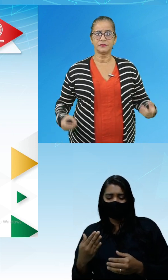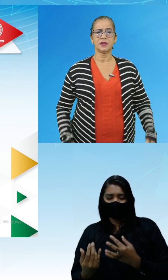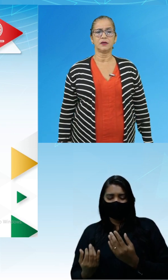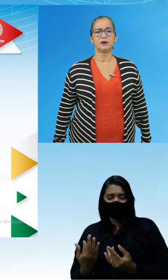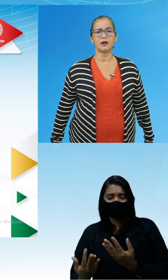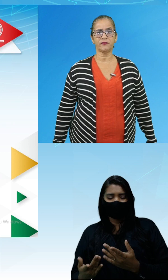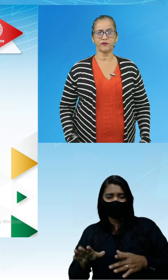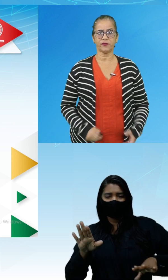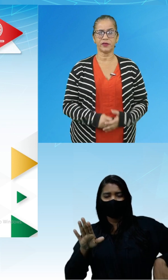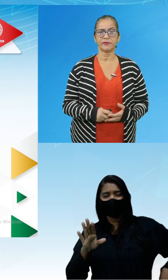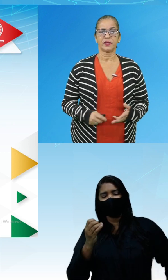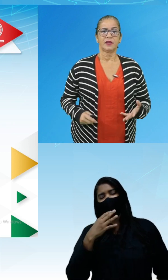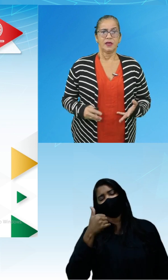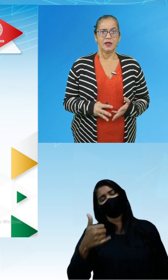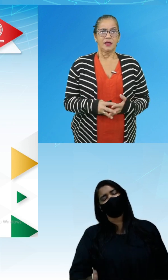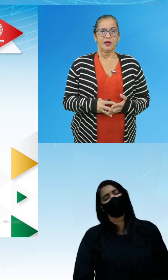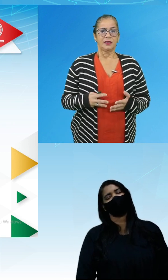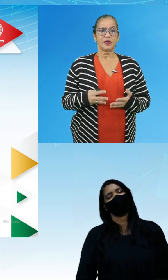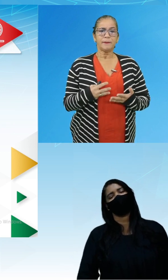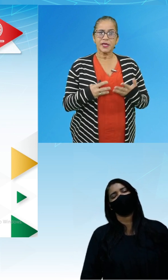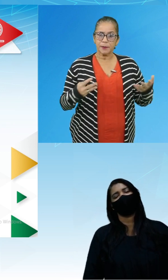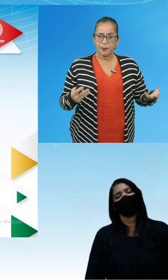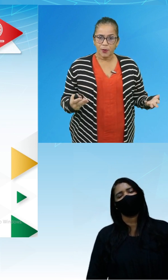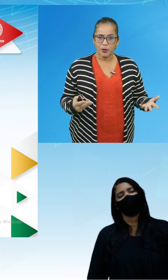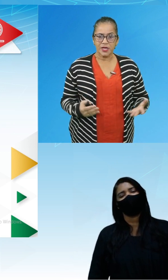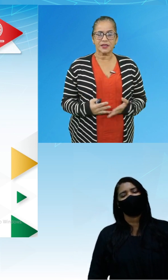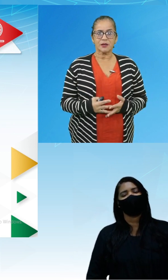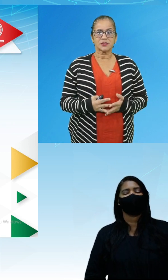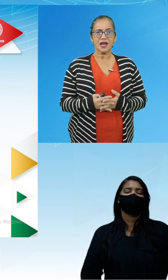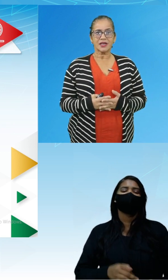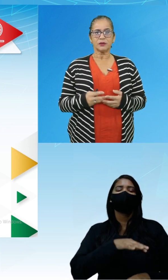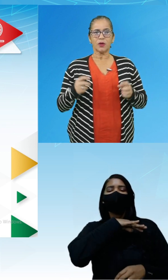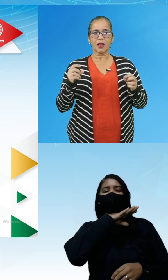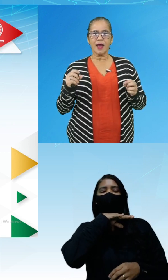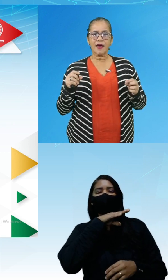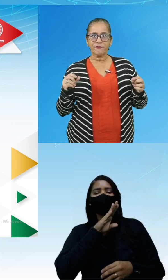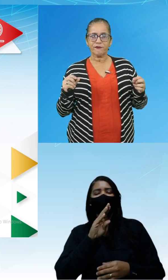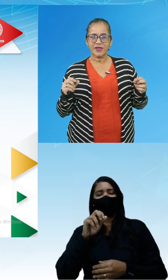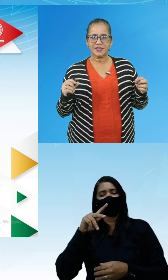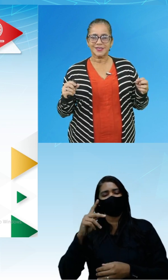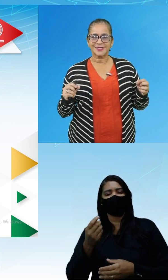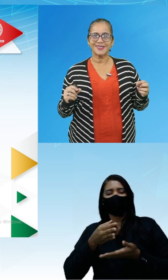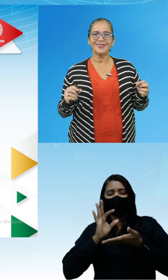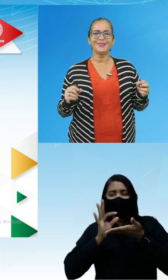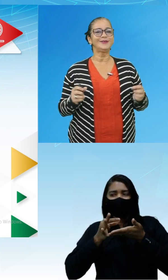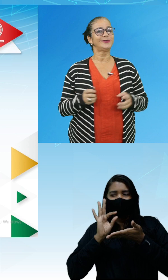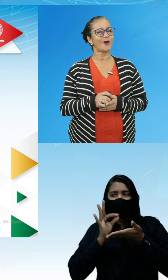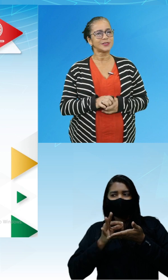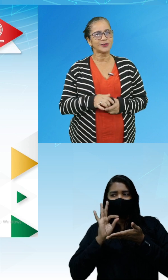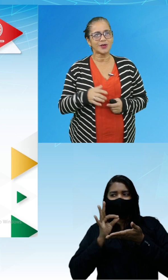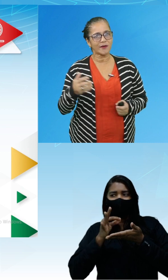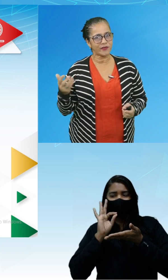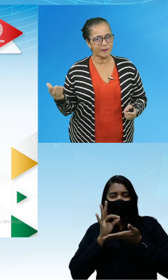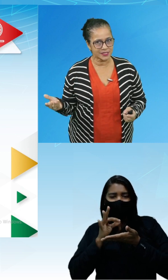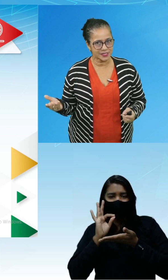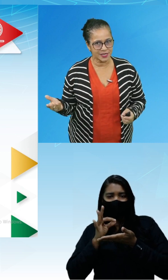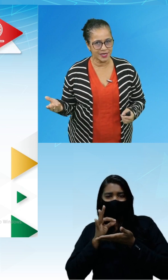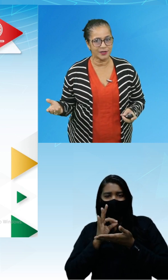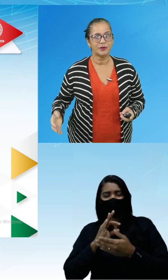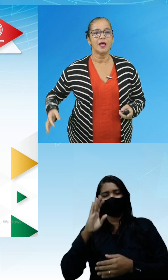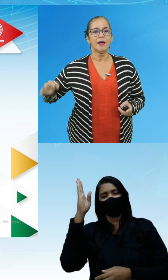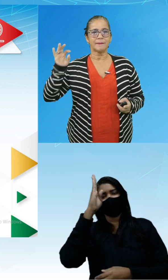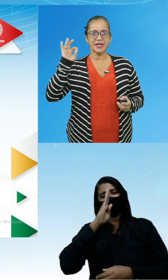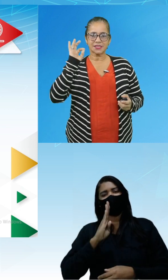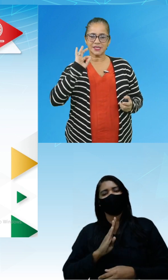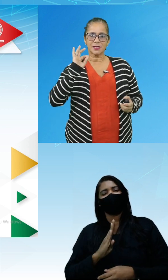beira-mar. Aff. E a banha de porco e até o sagrado cafezinho, nosso café